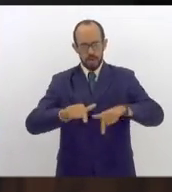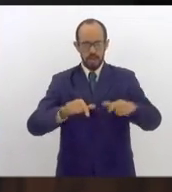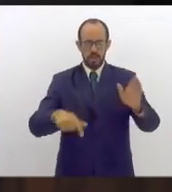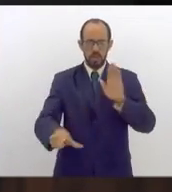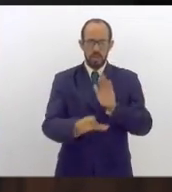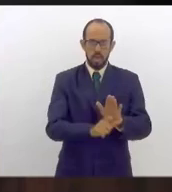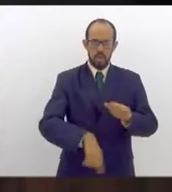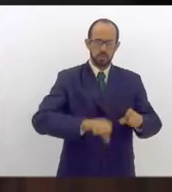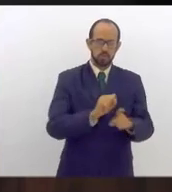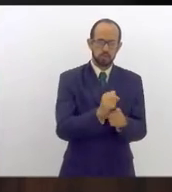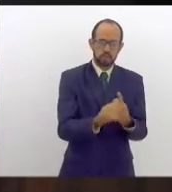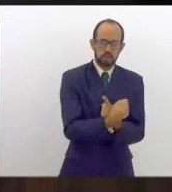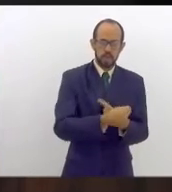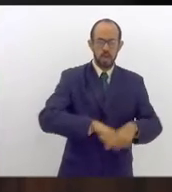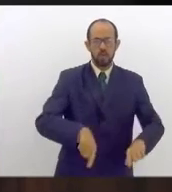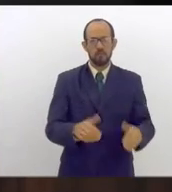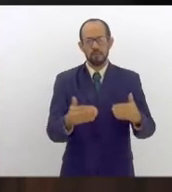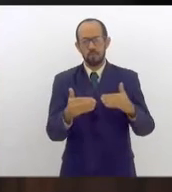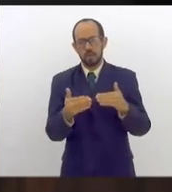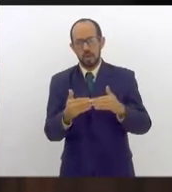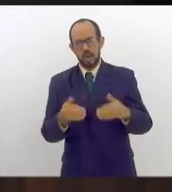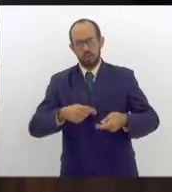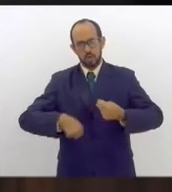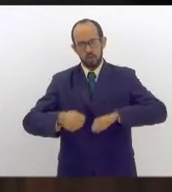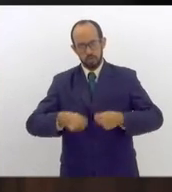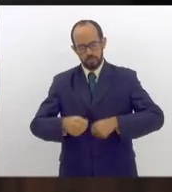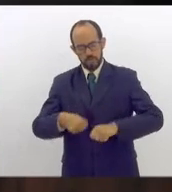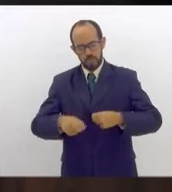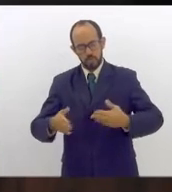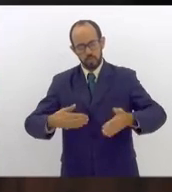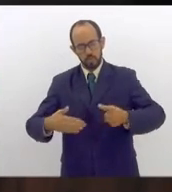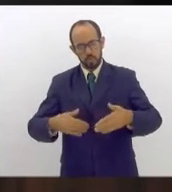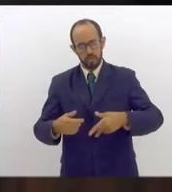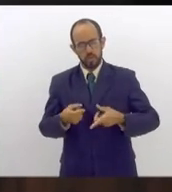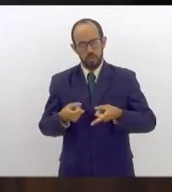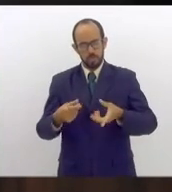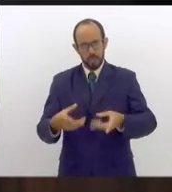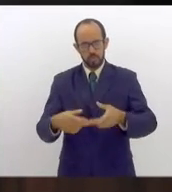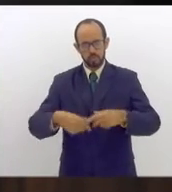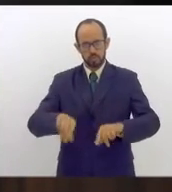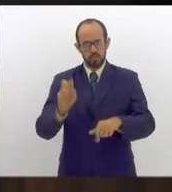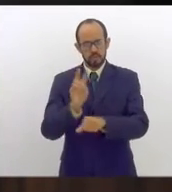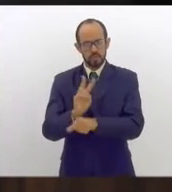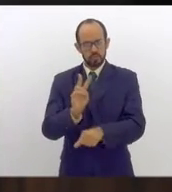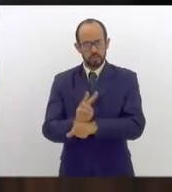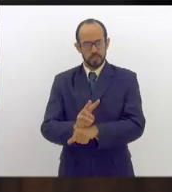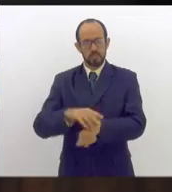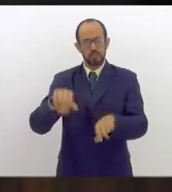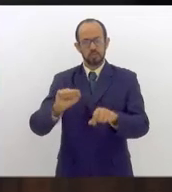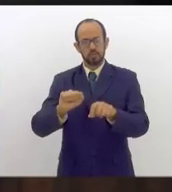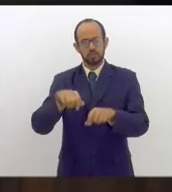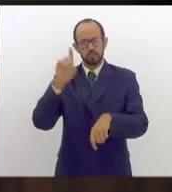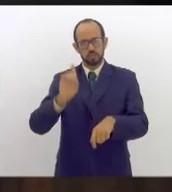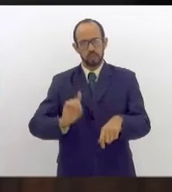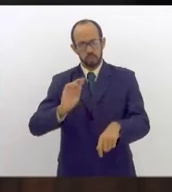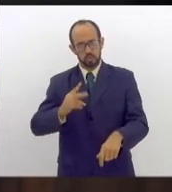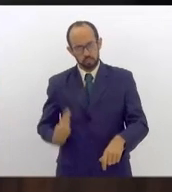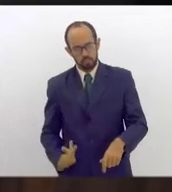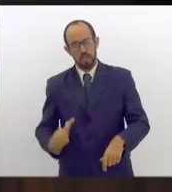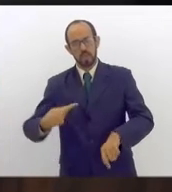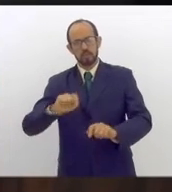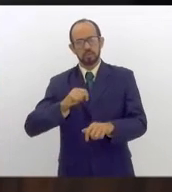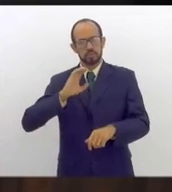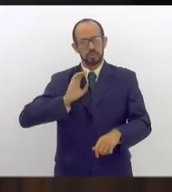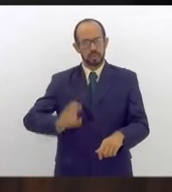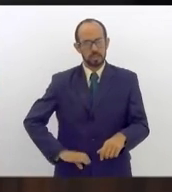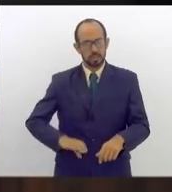e seguridade social, favorável. De economia, indústria e comércio, favorável. Defesa dos direitos humanos e cidadania, favorável.